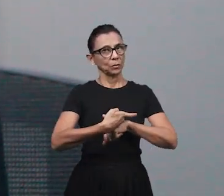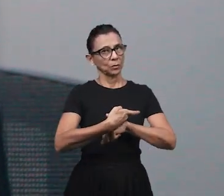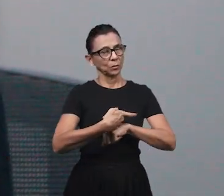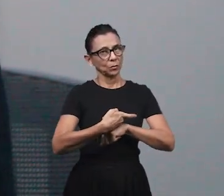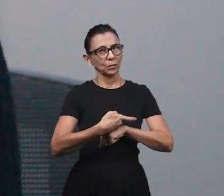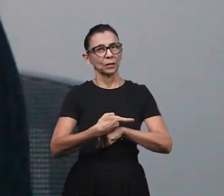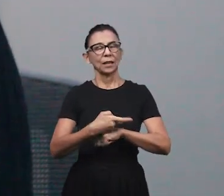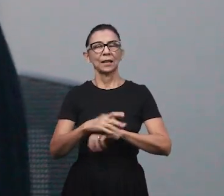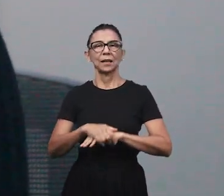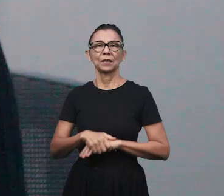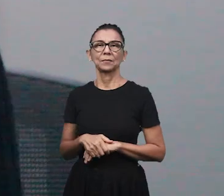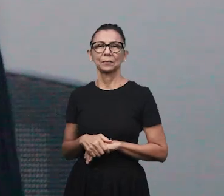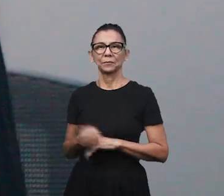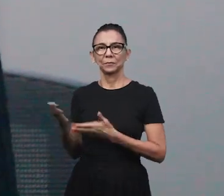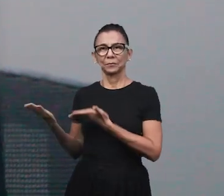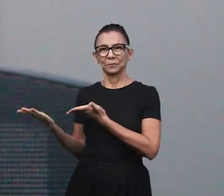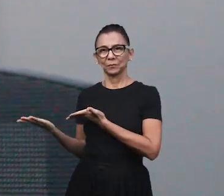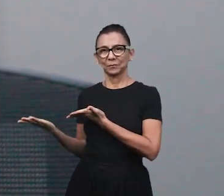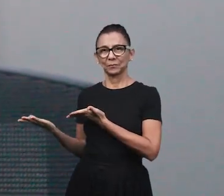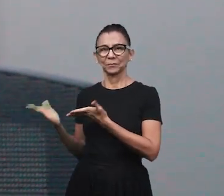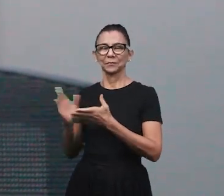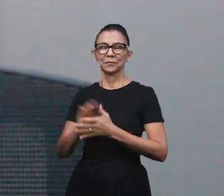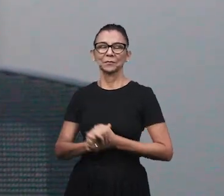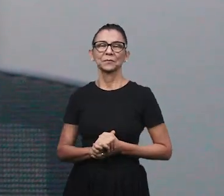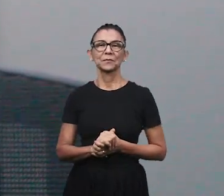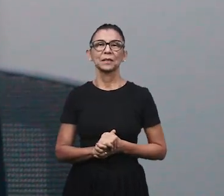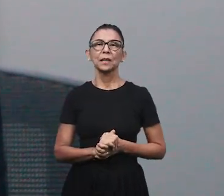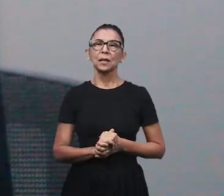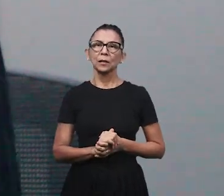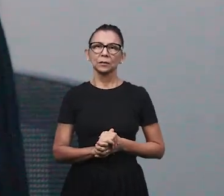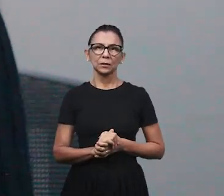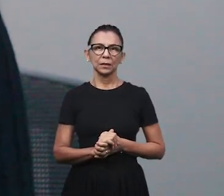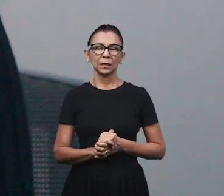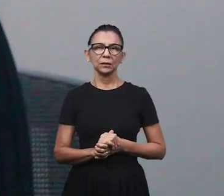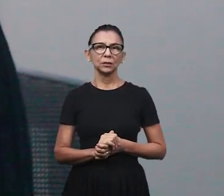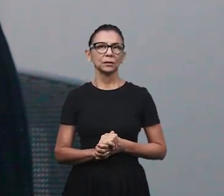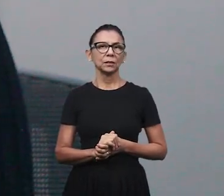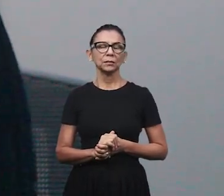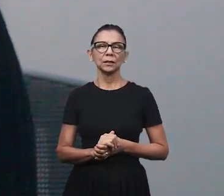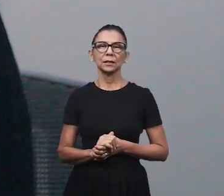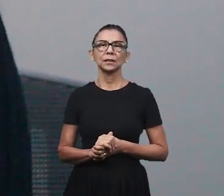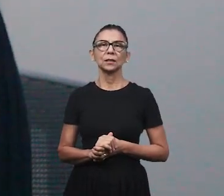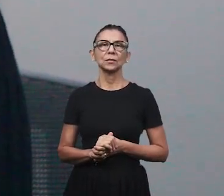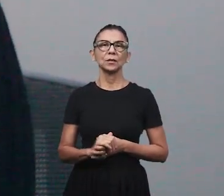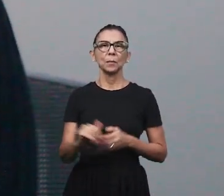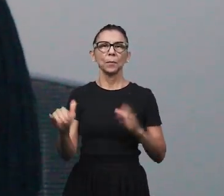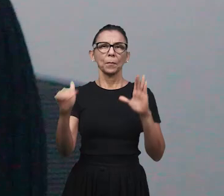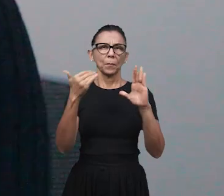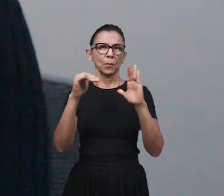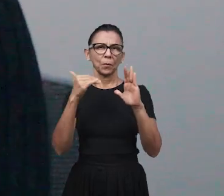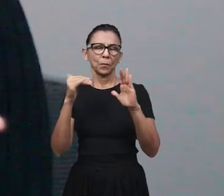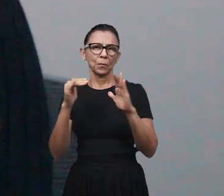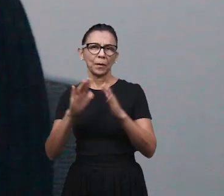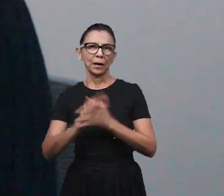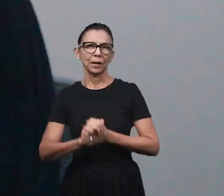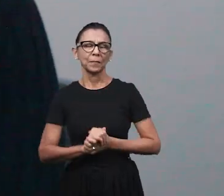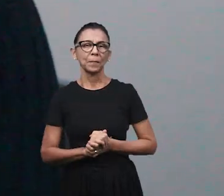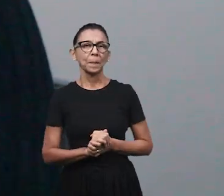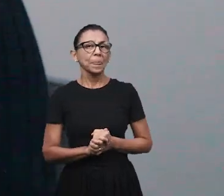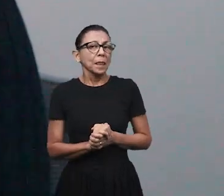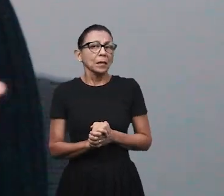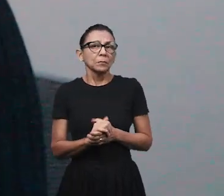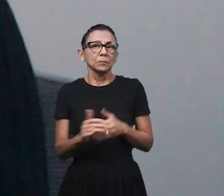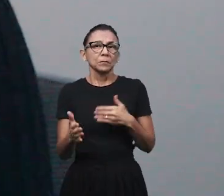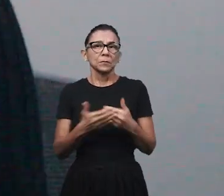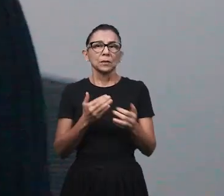me procurar, já que eu que produzo, @AndreaTalma no Instagram. Manda um direct via Instagram com a sua dúvida. Pode